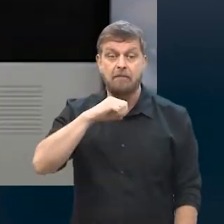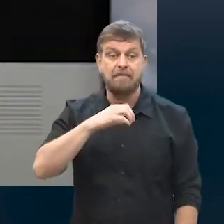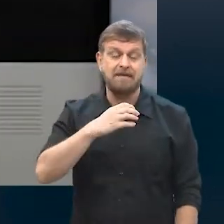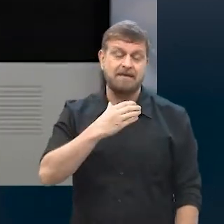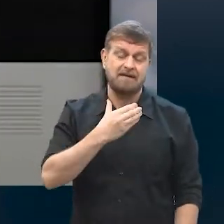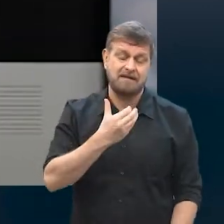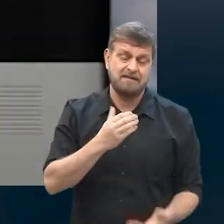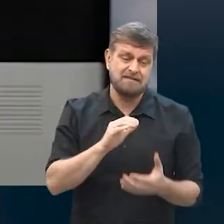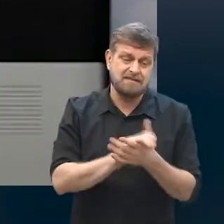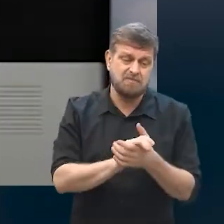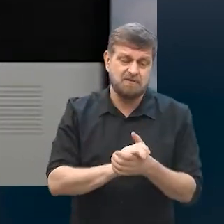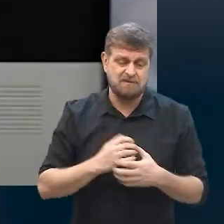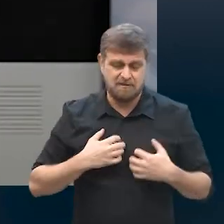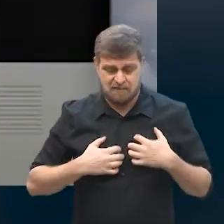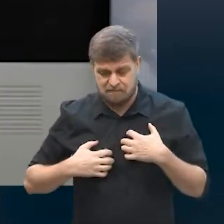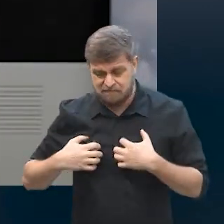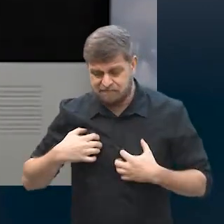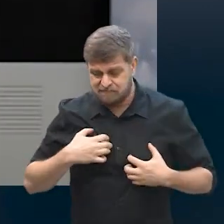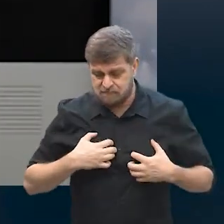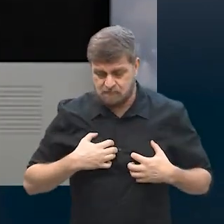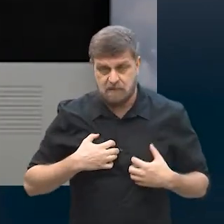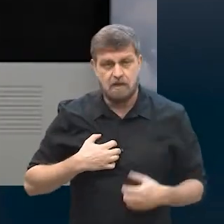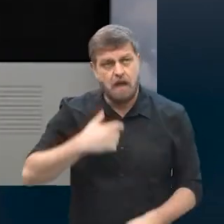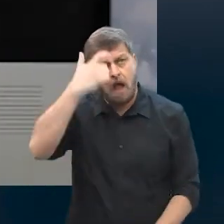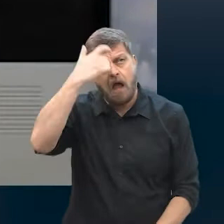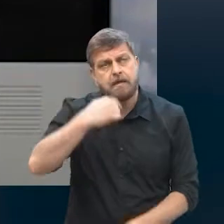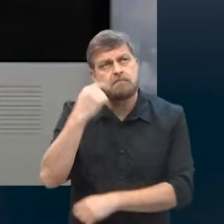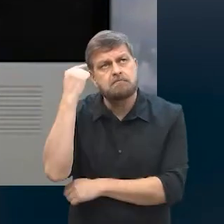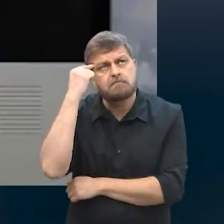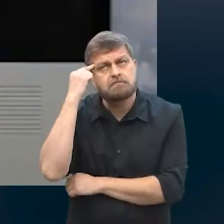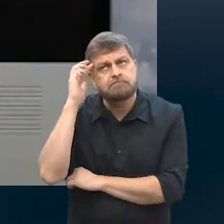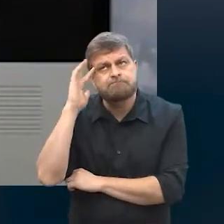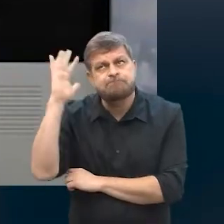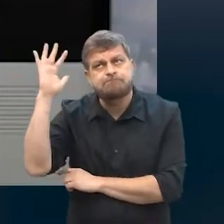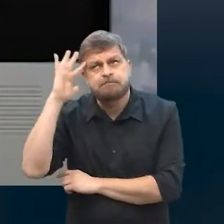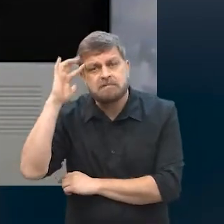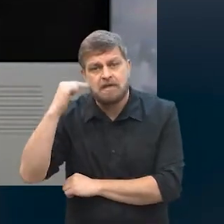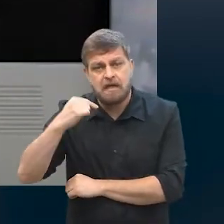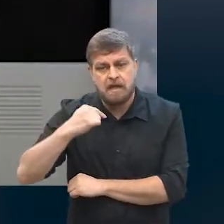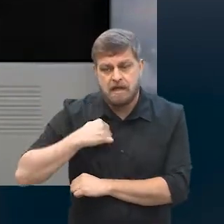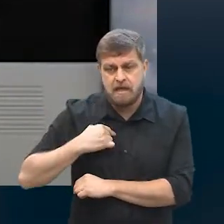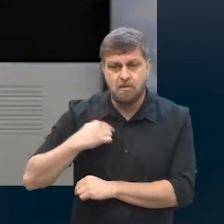muito, porque minha vida, eu no banco, eu trabalhava